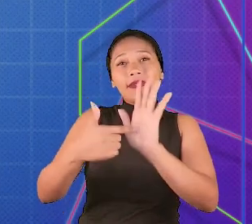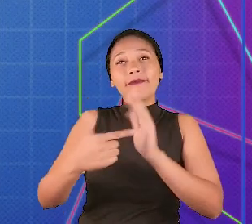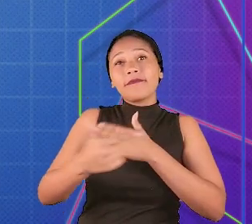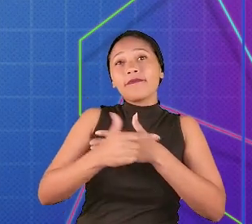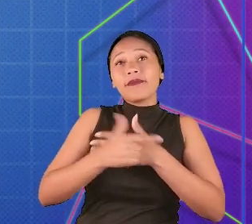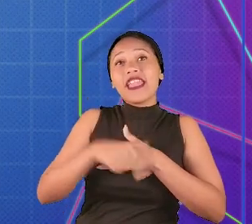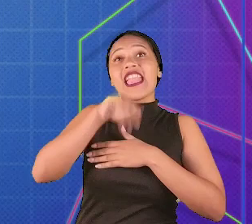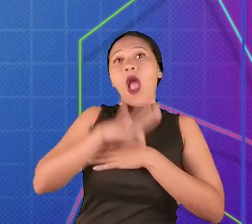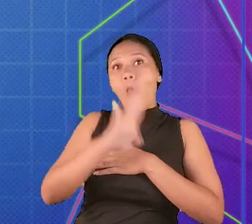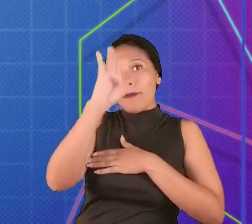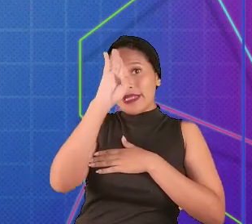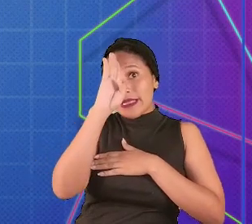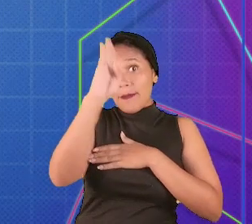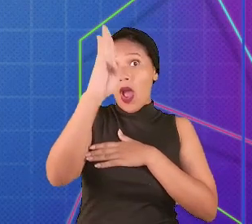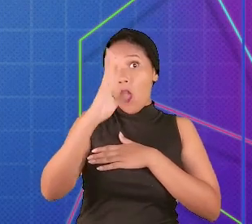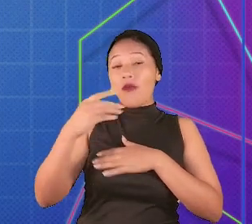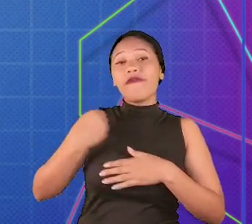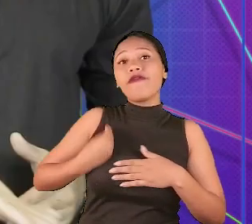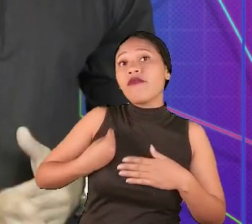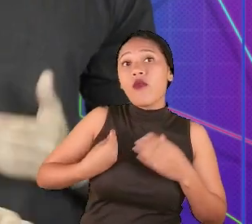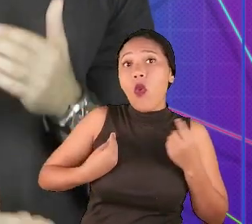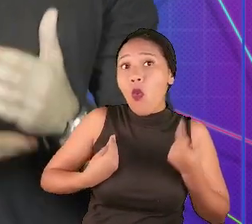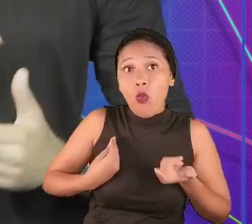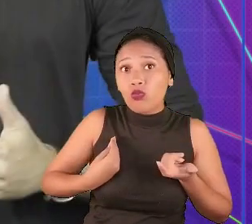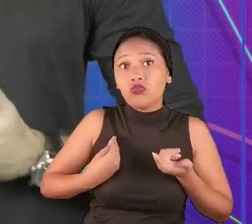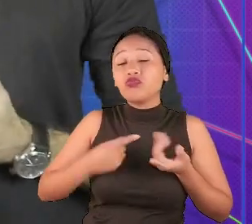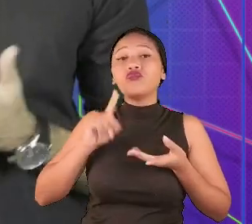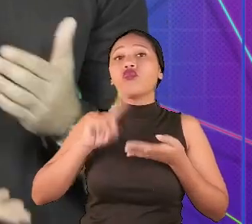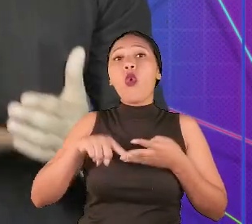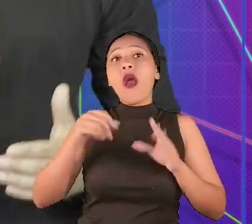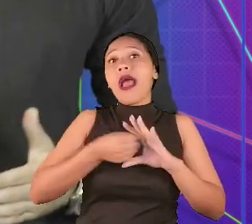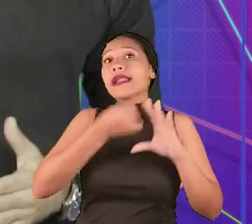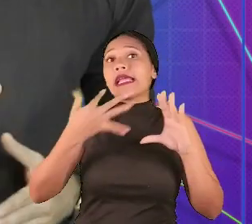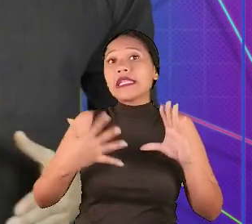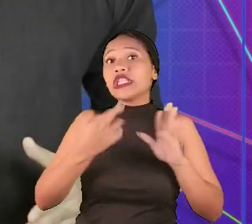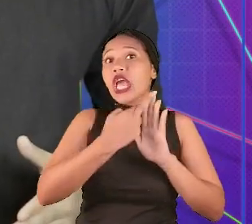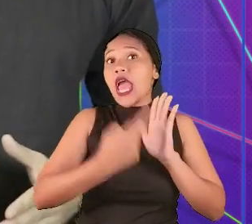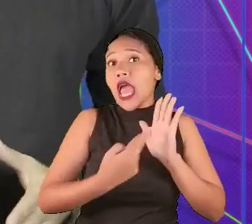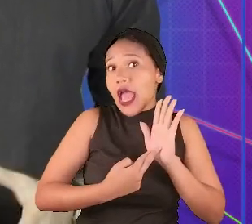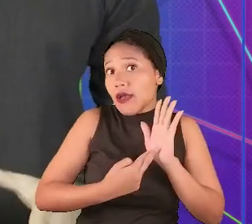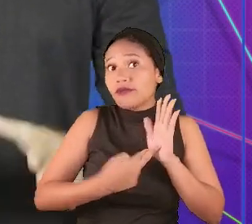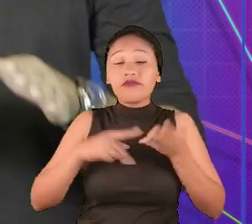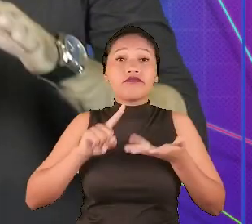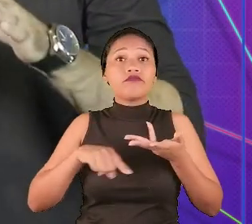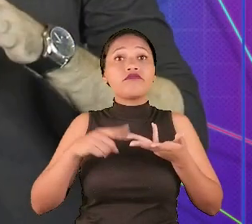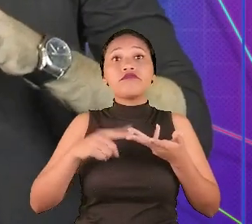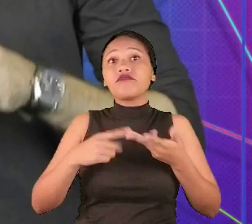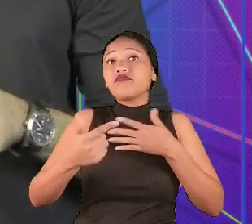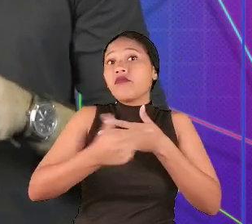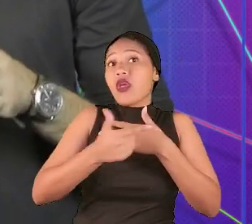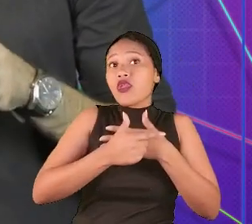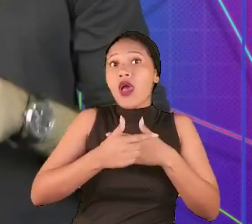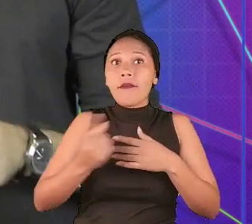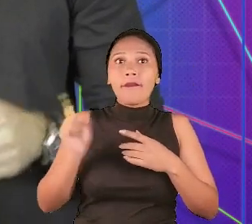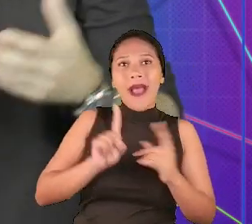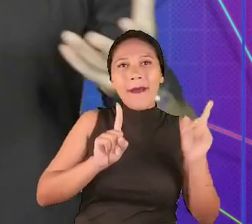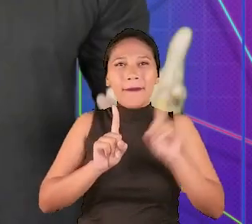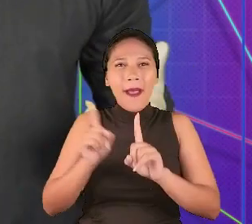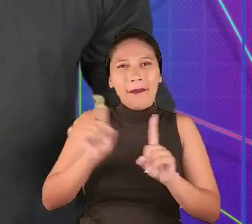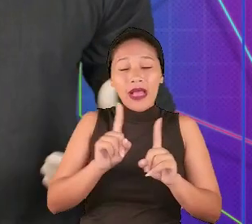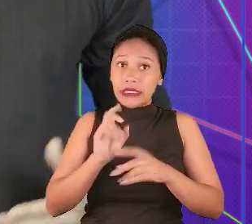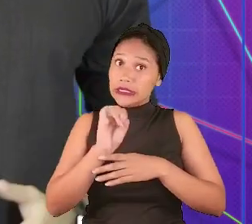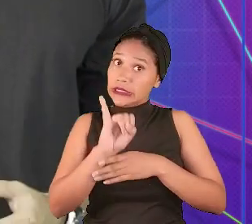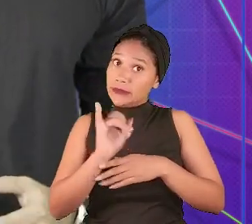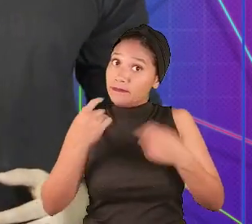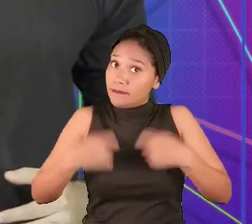é o personagem principal, onde ele vive, quais as características e regras do seu mundo, quais são os personagens adicionais, se